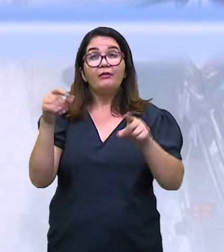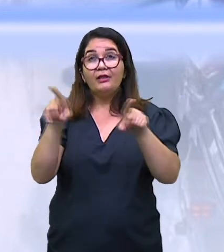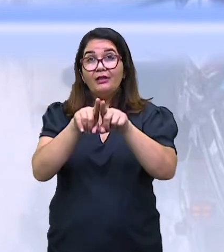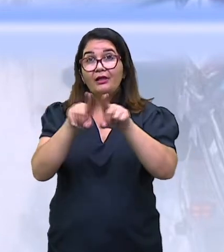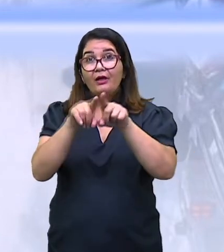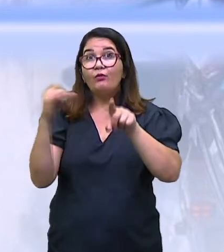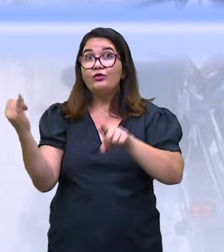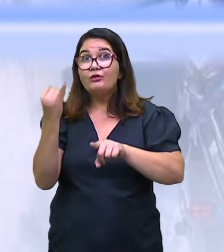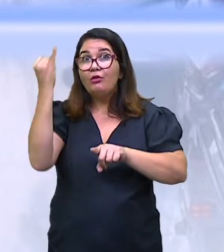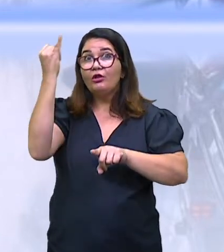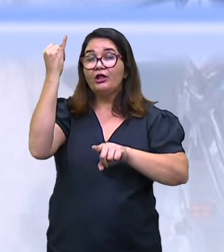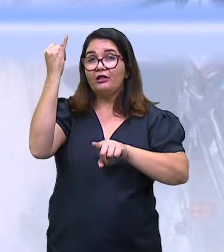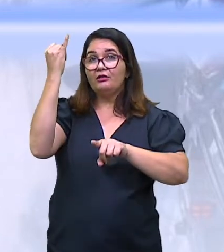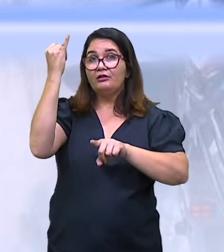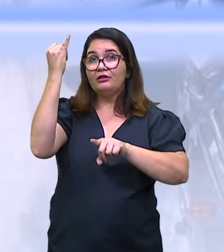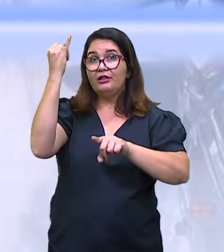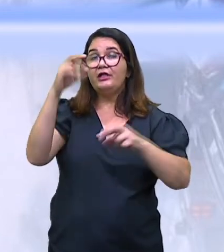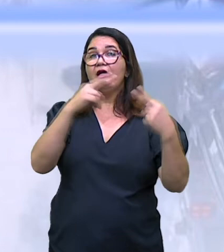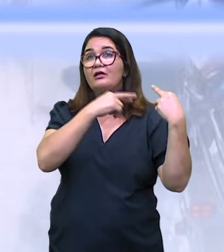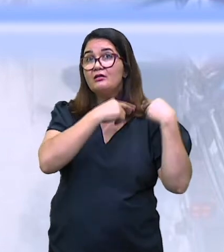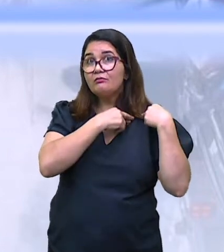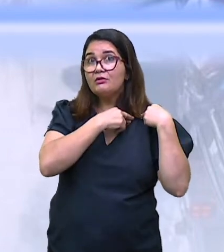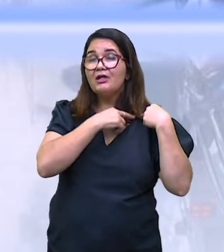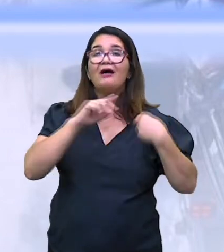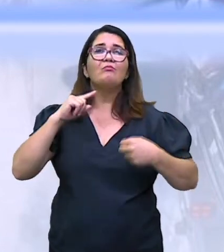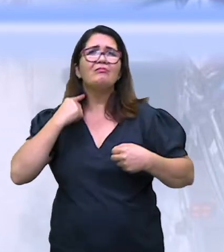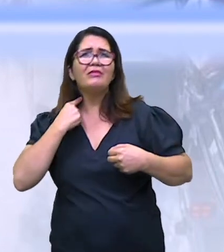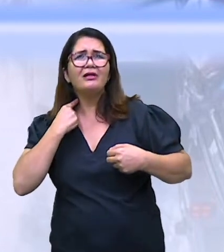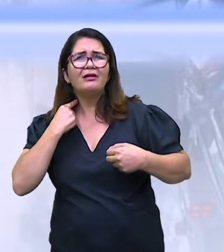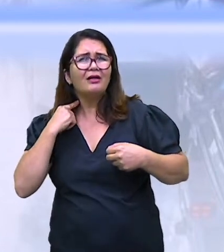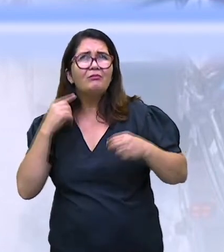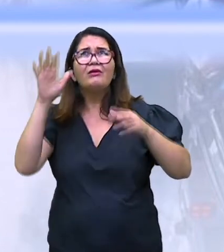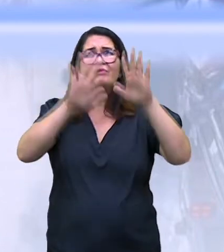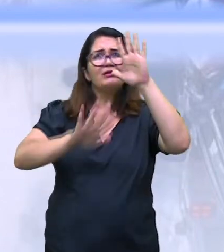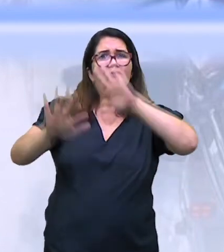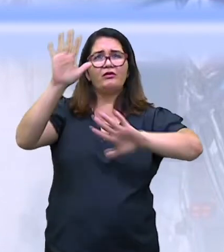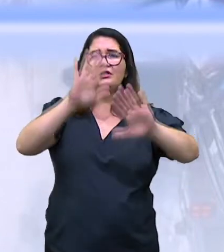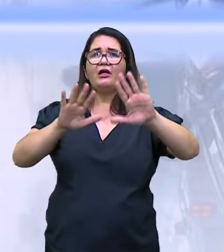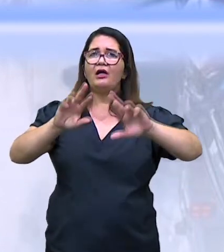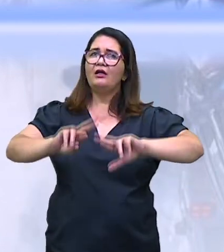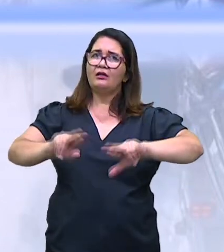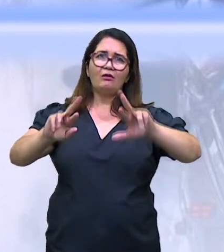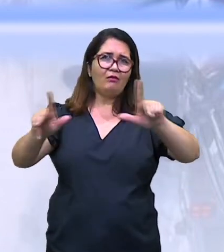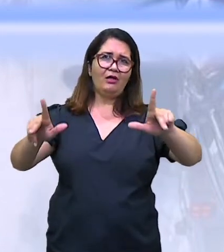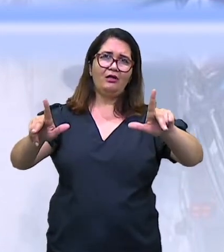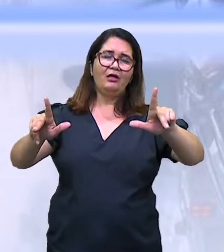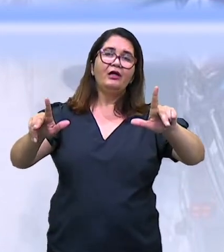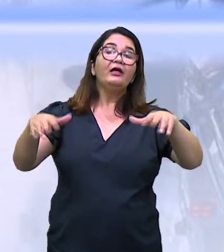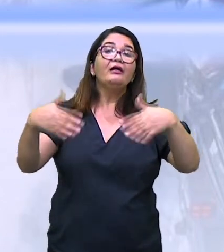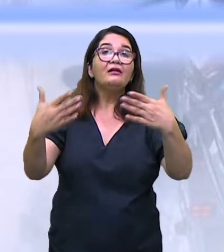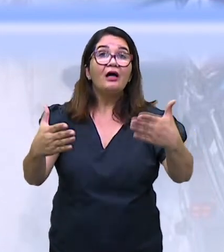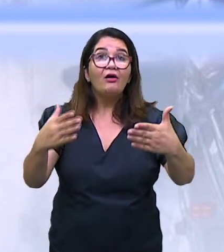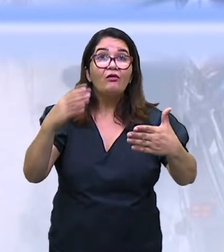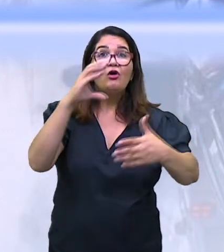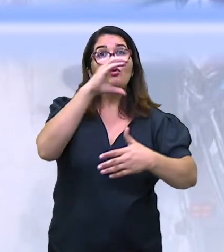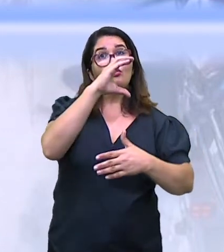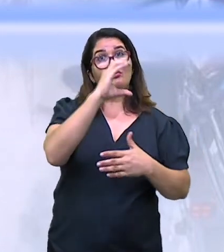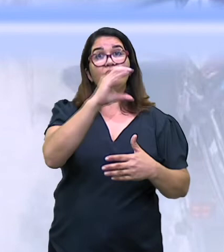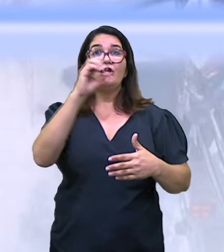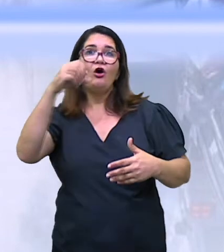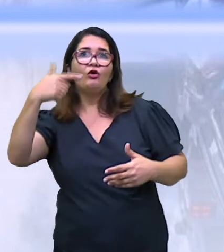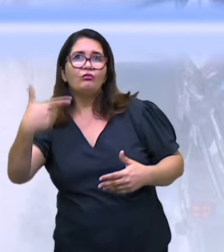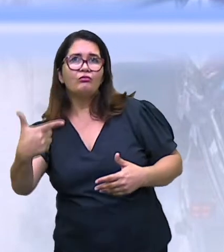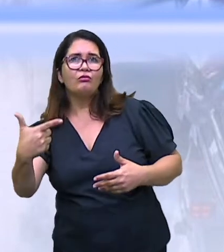nosso organismo. E aí, ficou alguma dúvida? Como que o CO2, então, pode causar todo